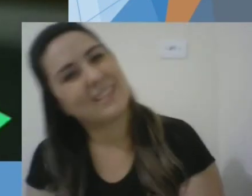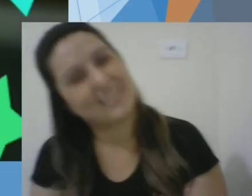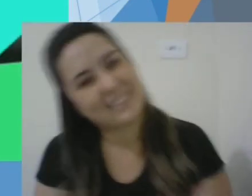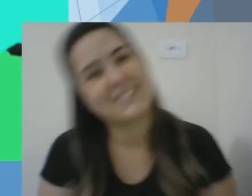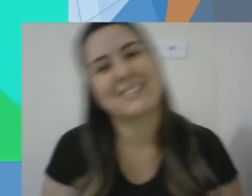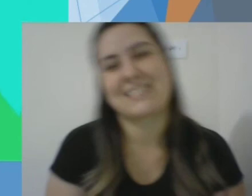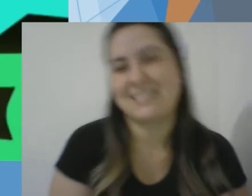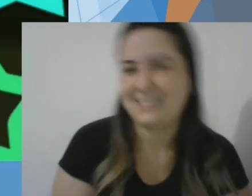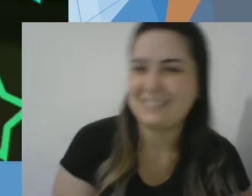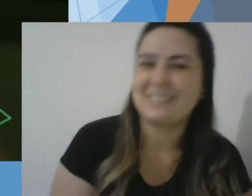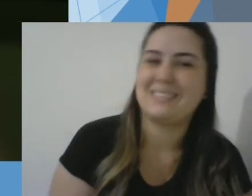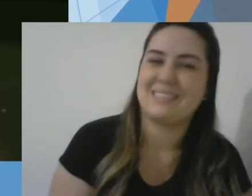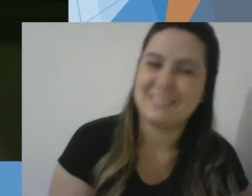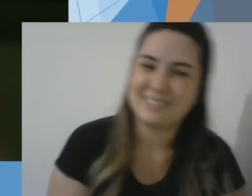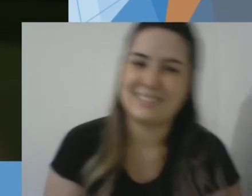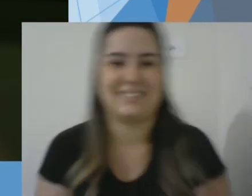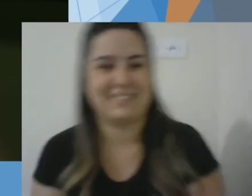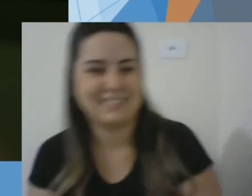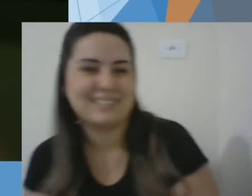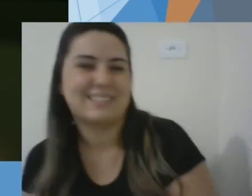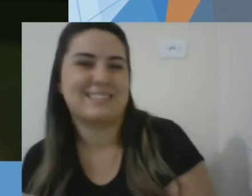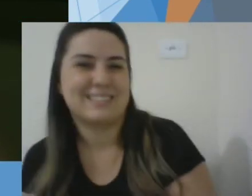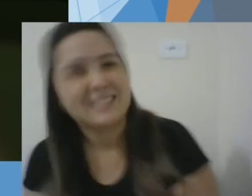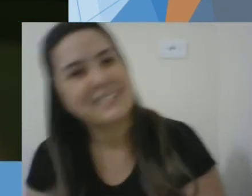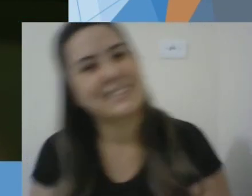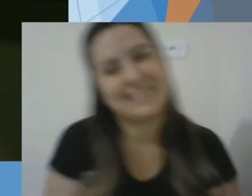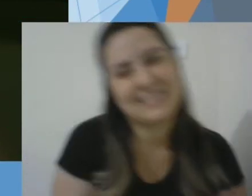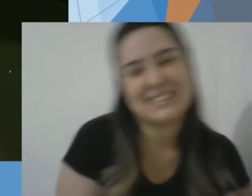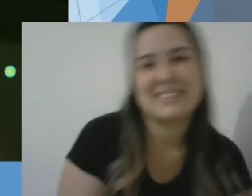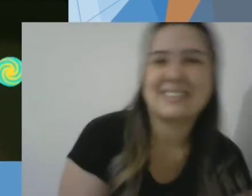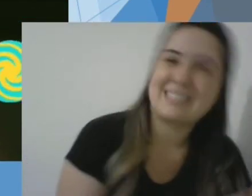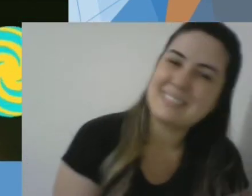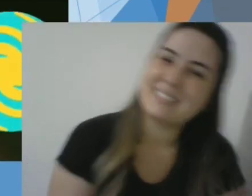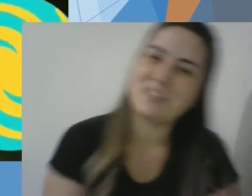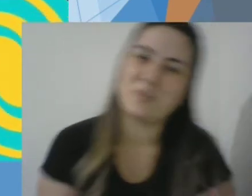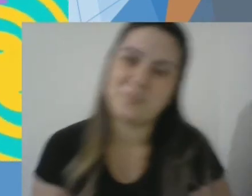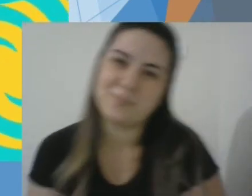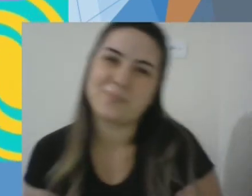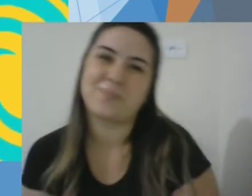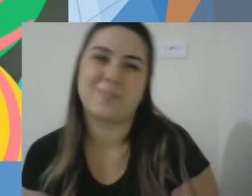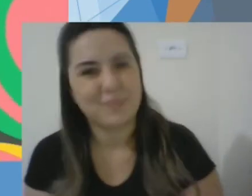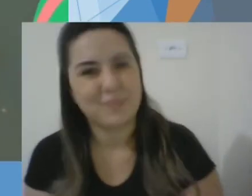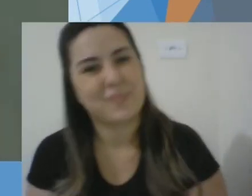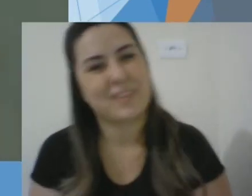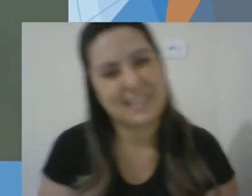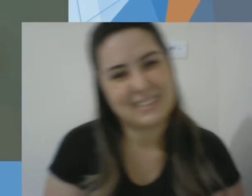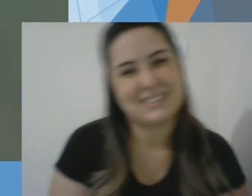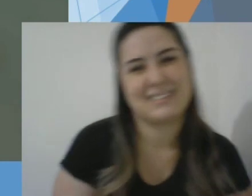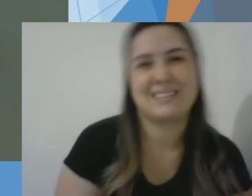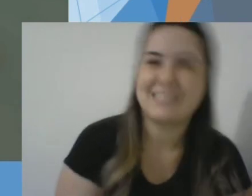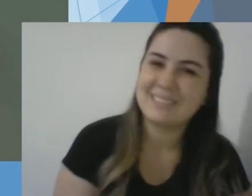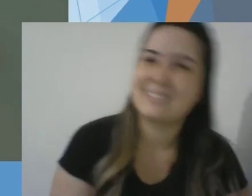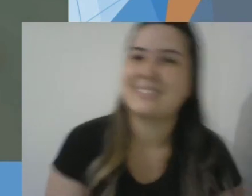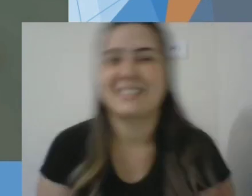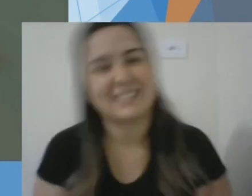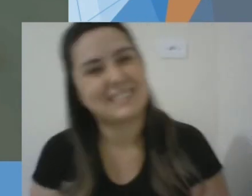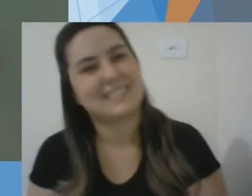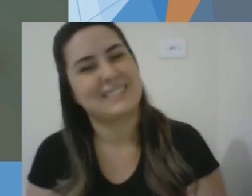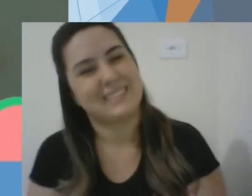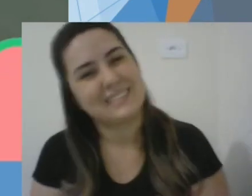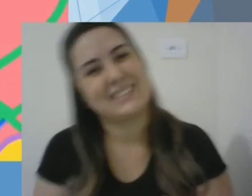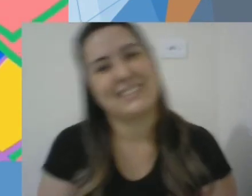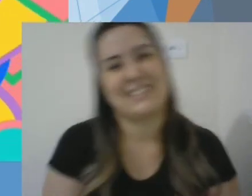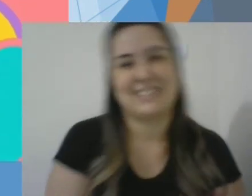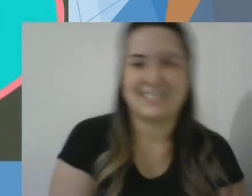alfabeto vou explorar. Saber conviver, compartilhar e receber todo esse